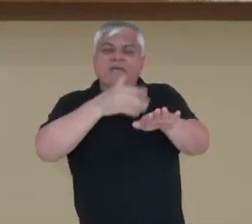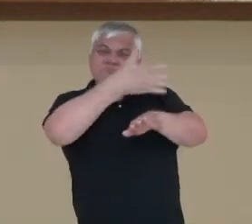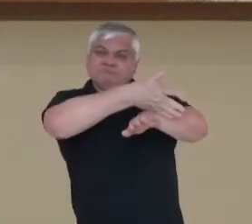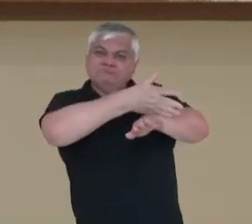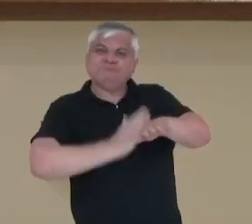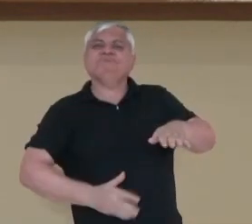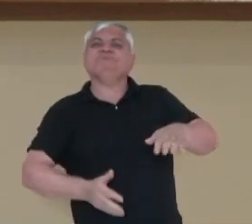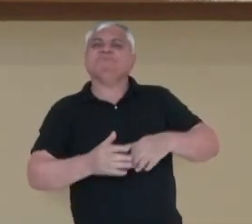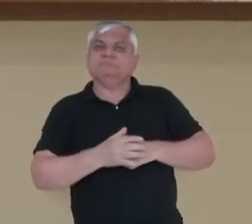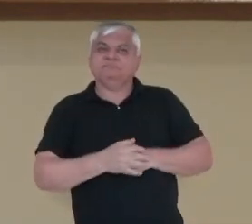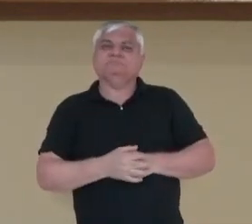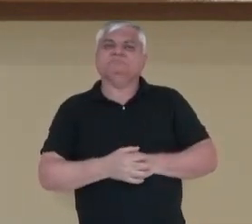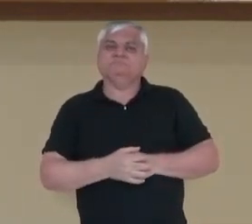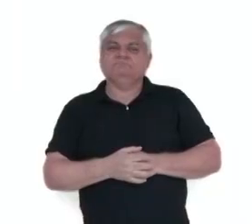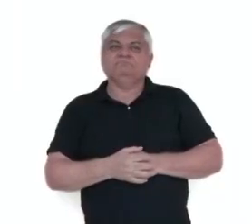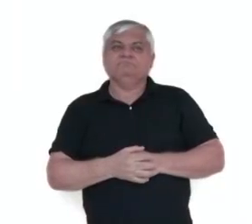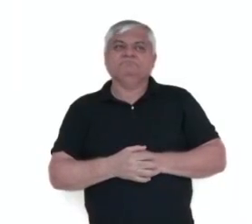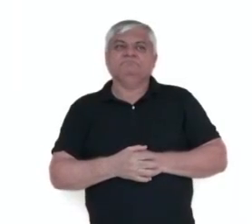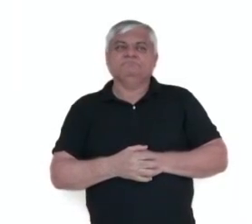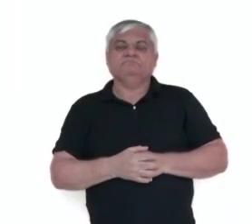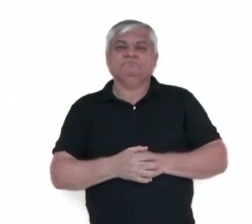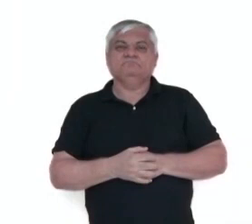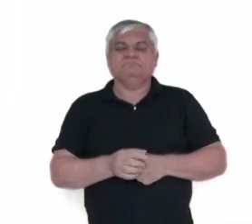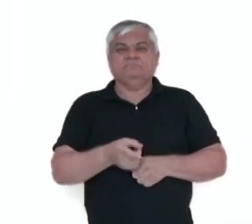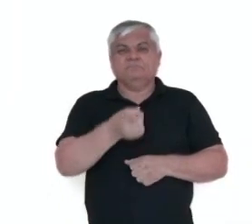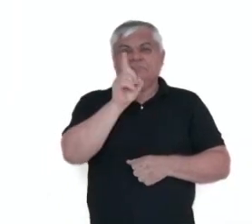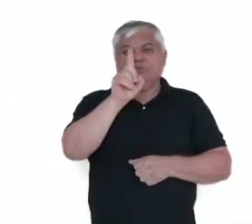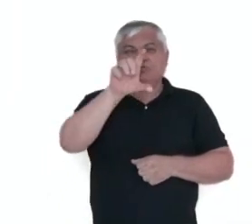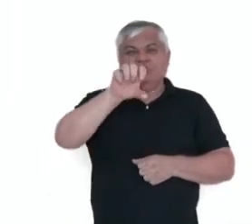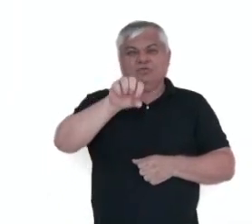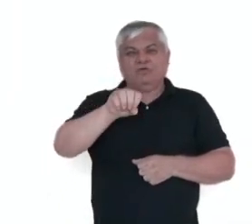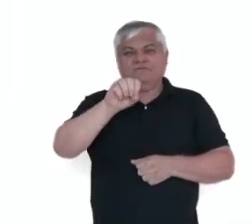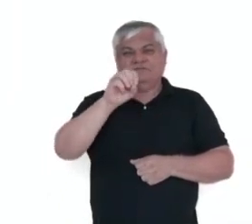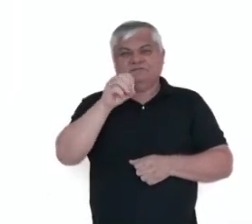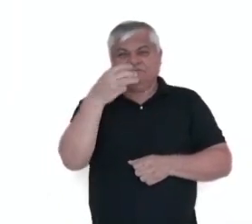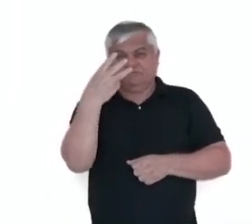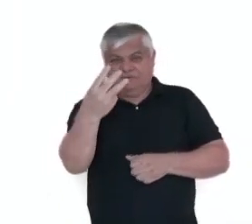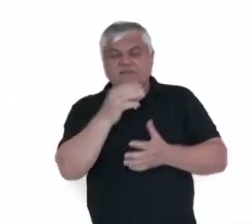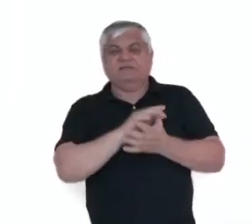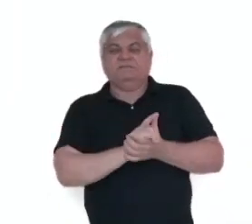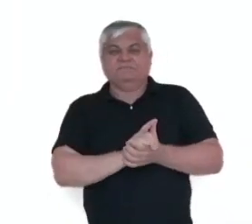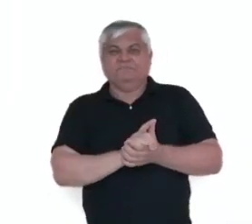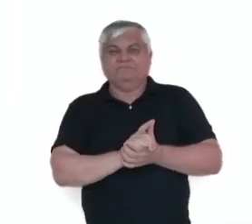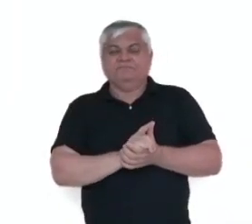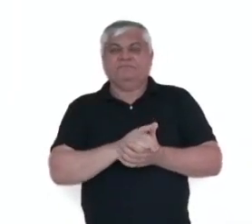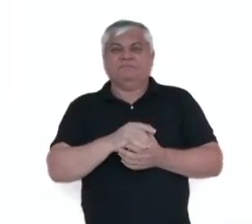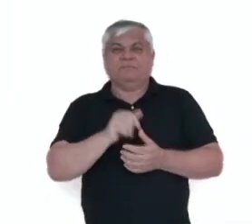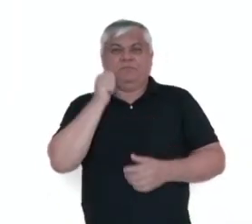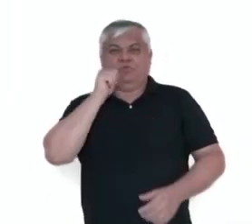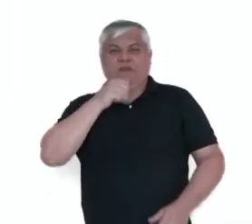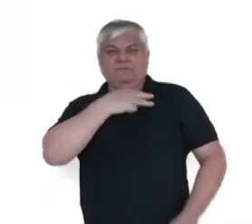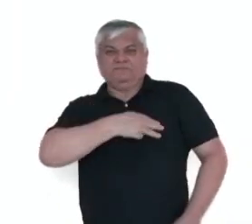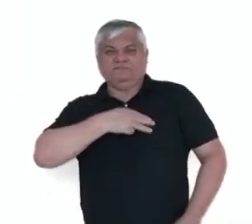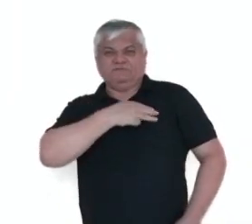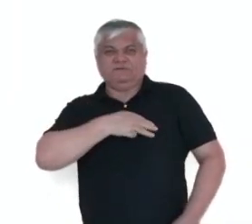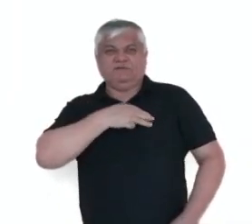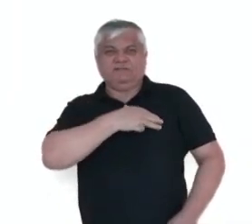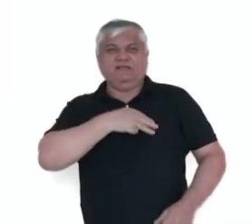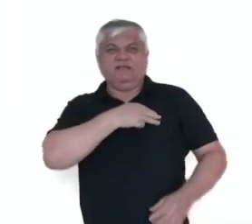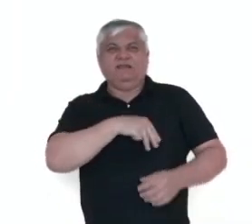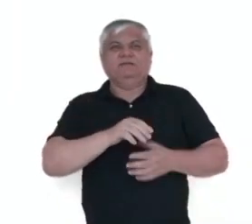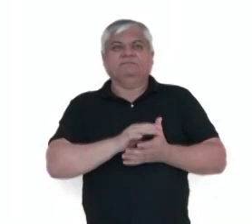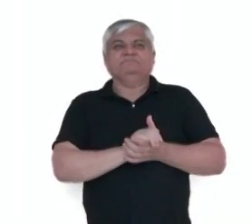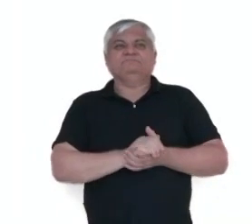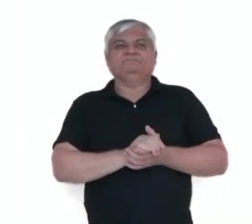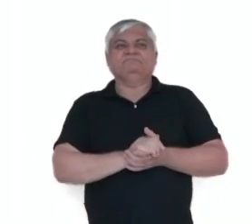decepados. Em 1903, a missionária batista, ela vai